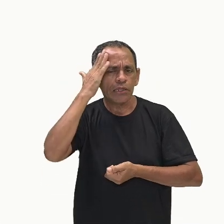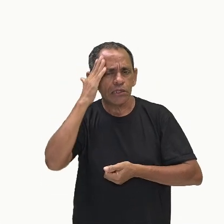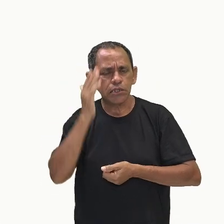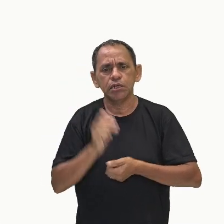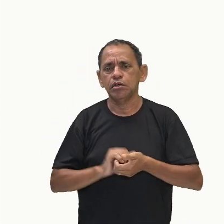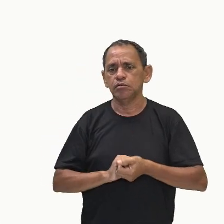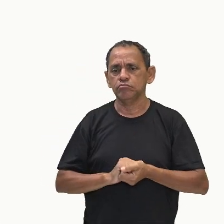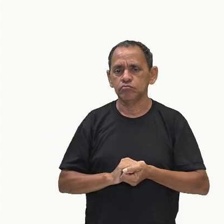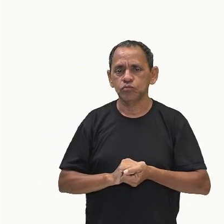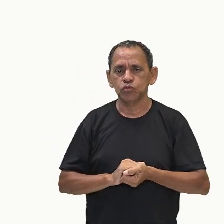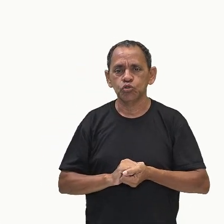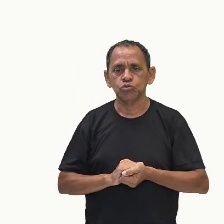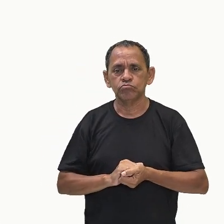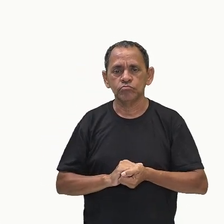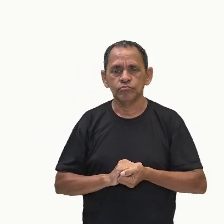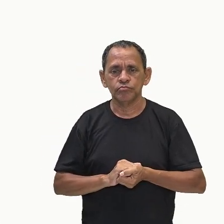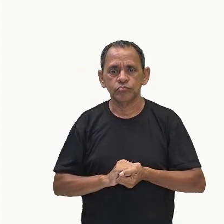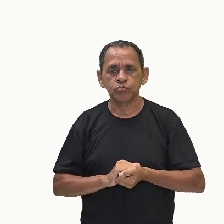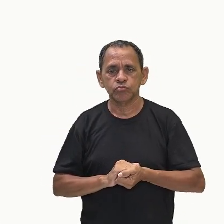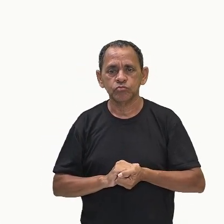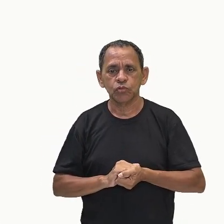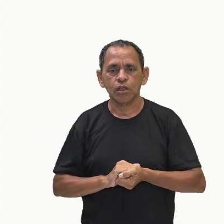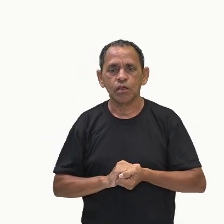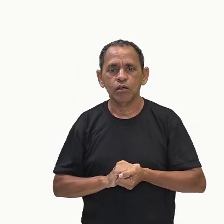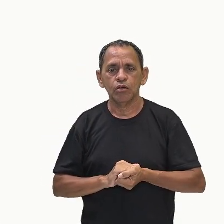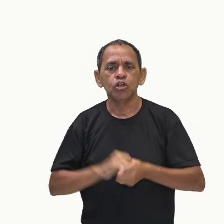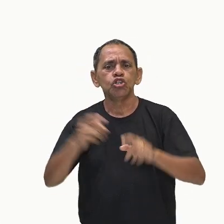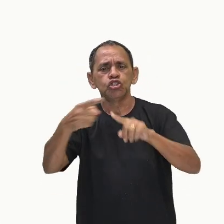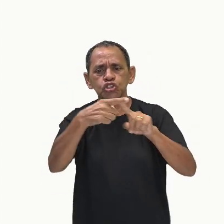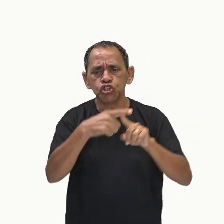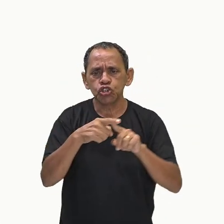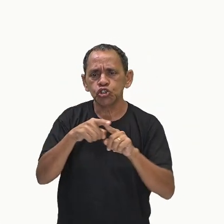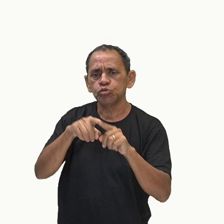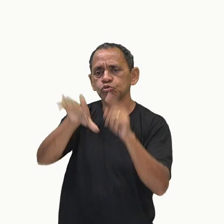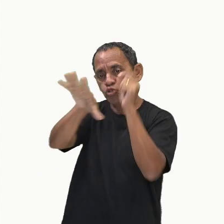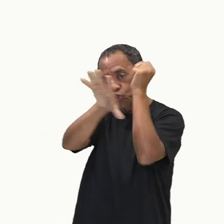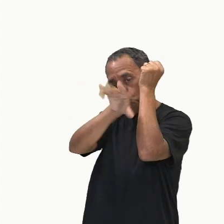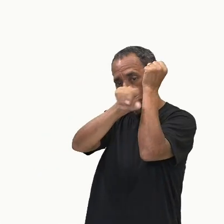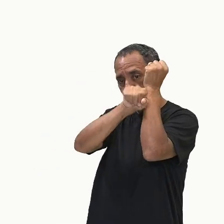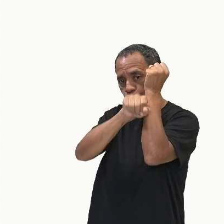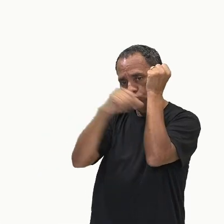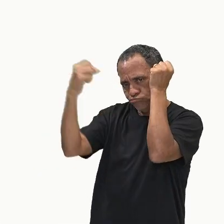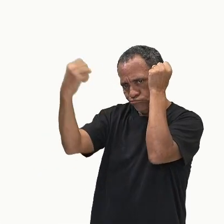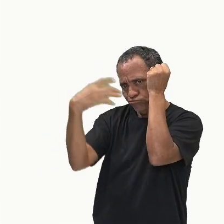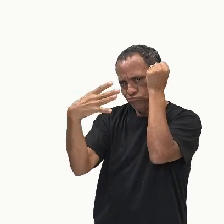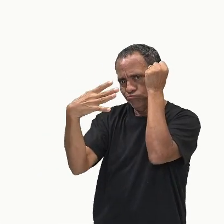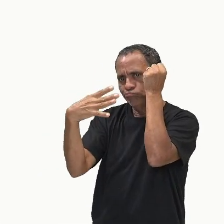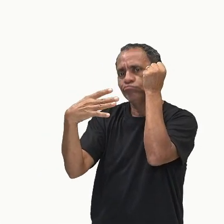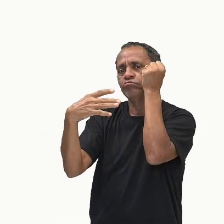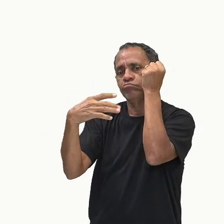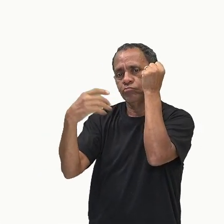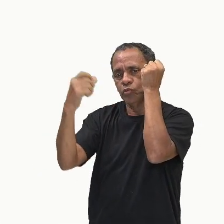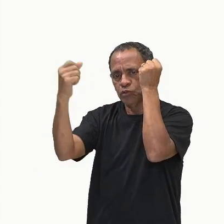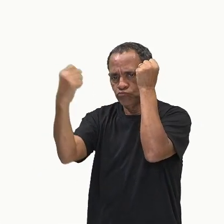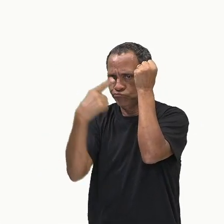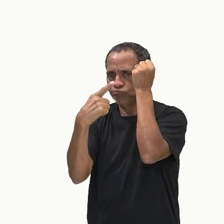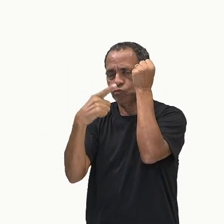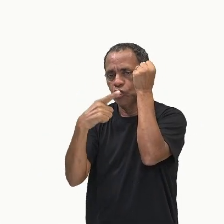esse espectro de luz, considerando que essa aqui é o espectro de luz